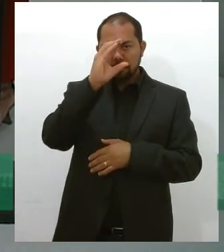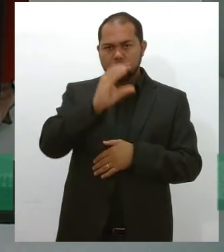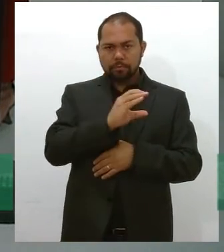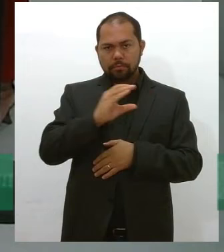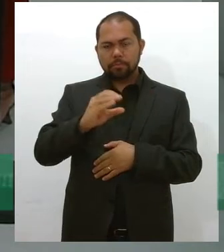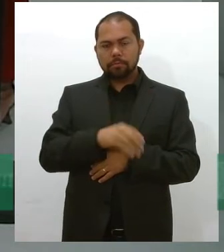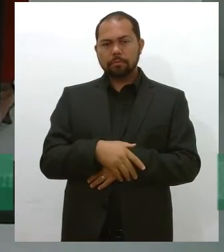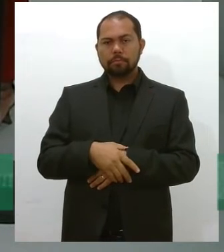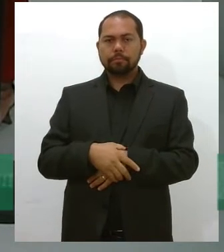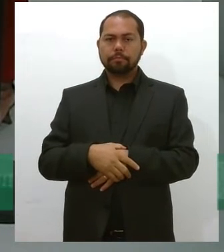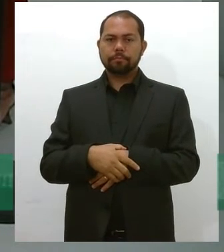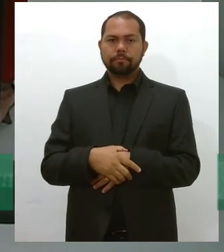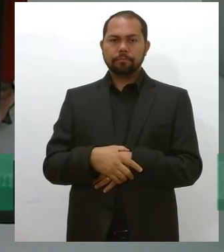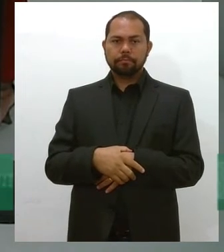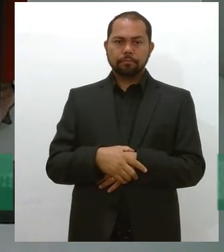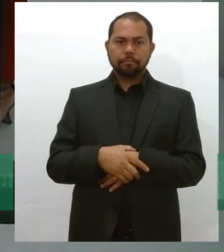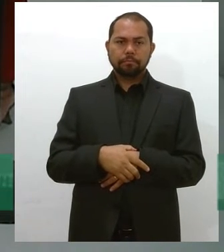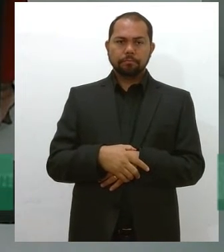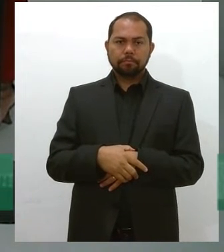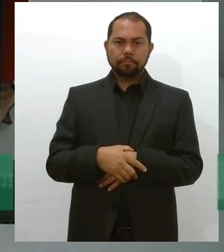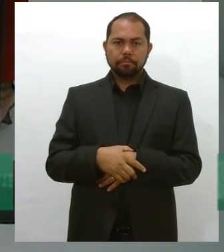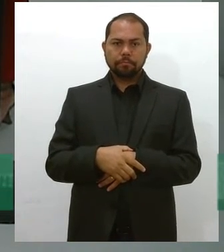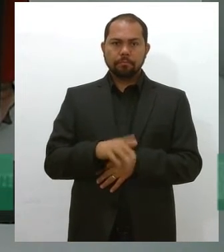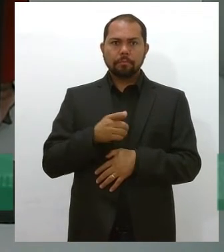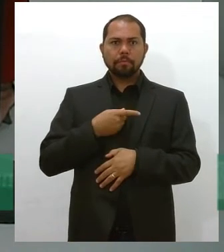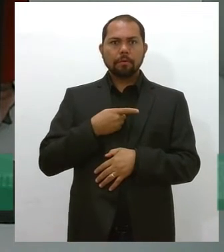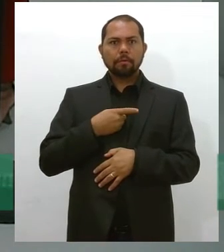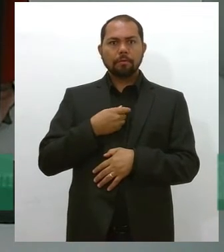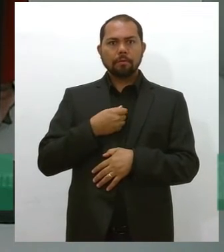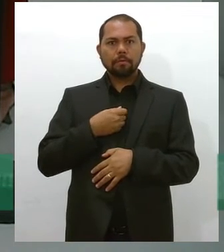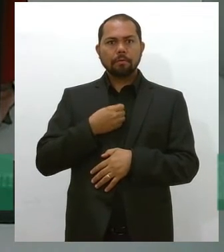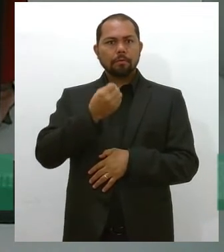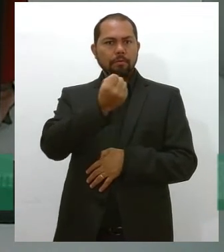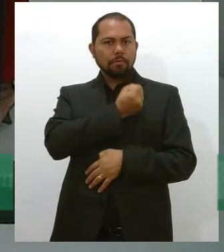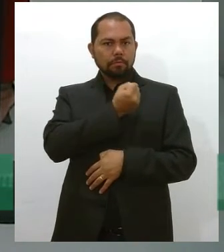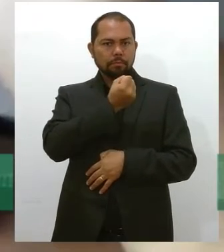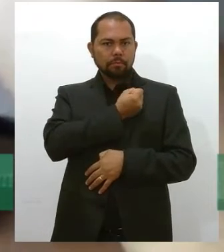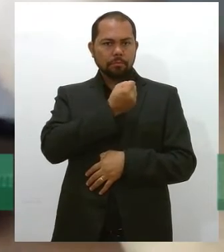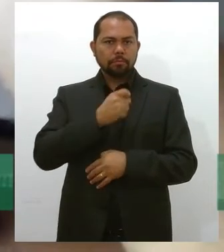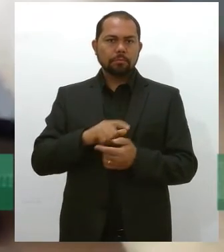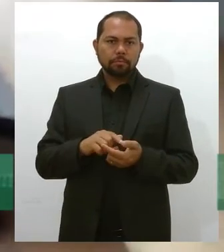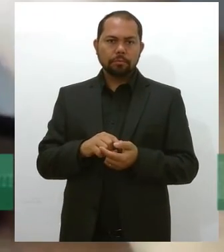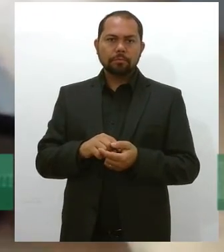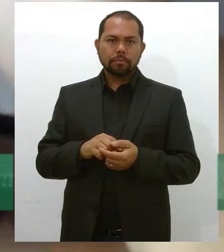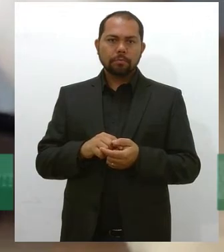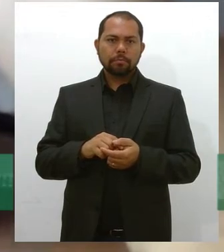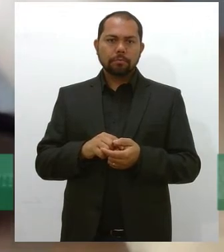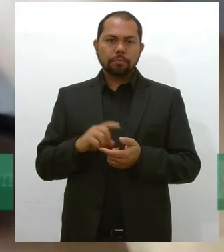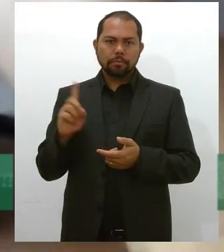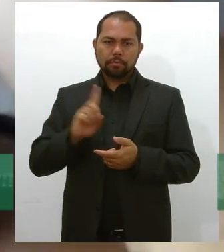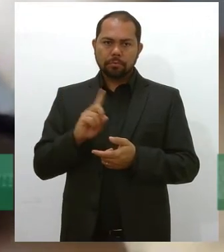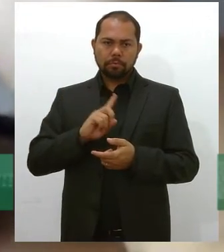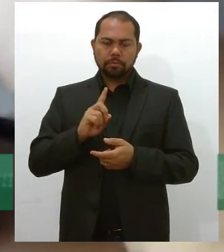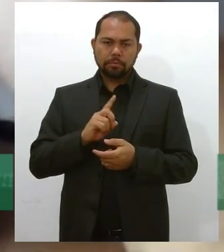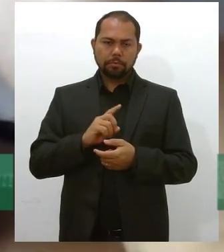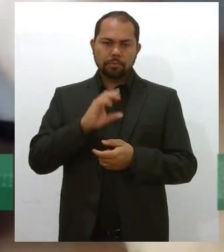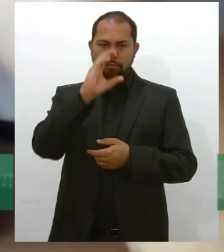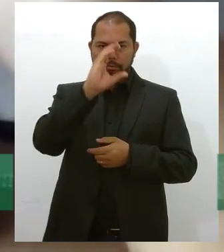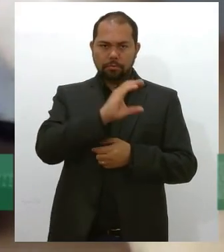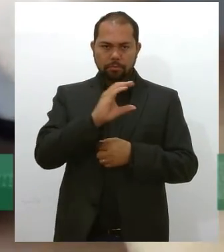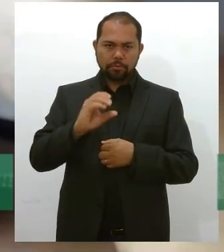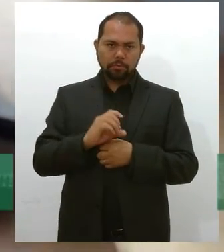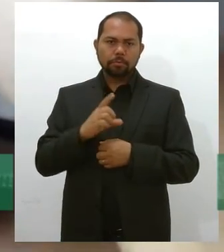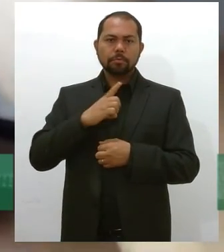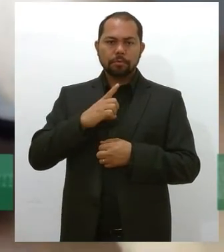Olha, você tem um número significativo de não católicos, digamos assim. Já tem o protestantismo,